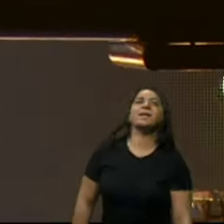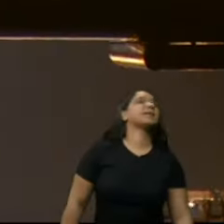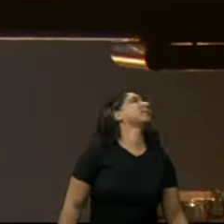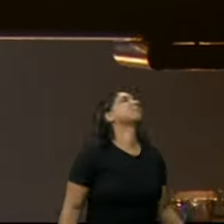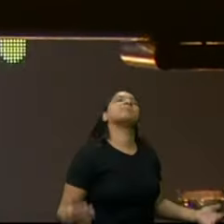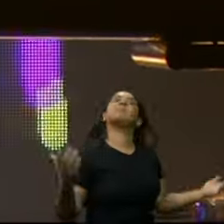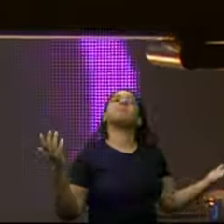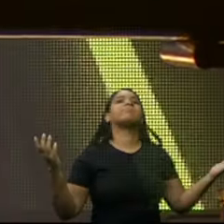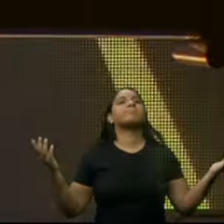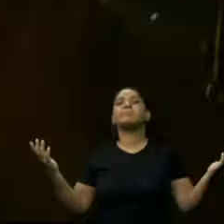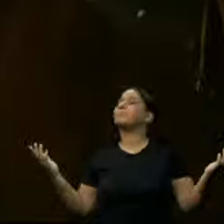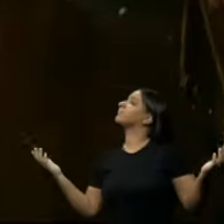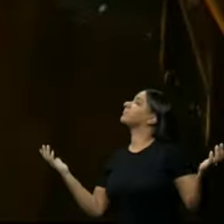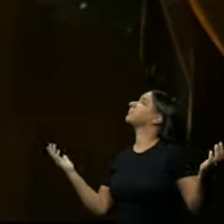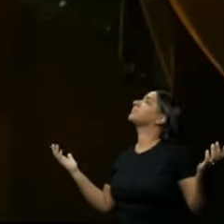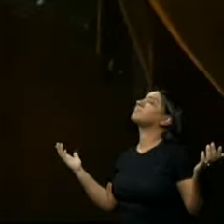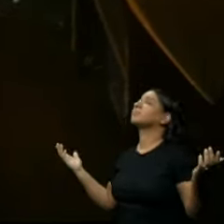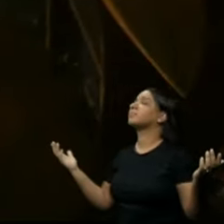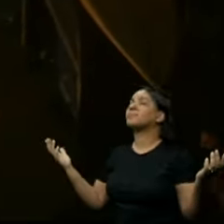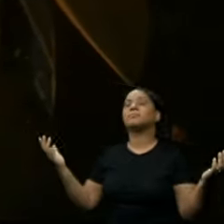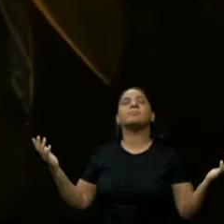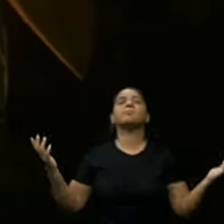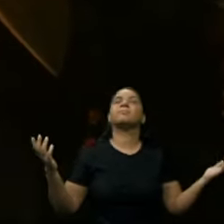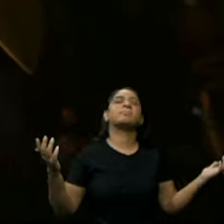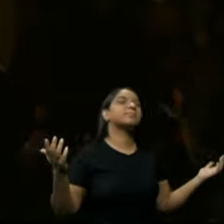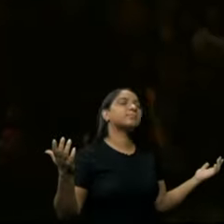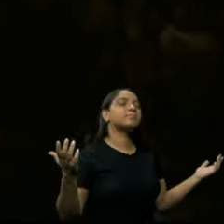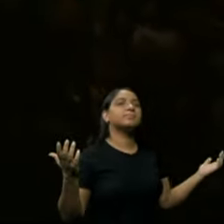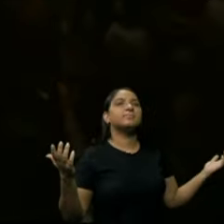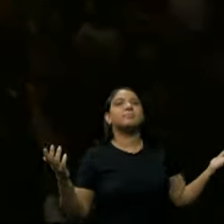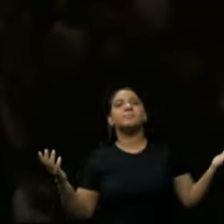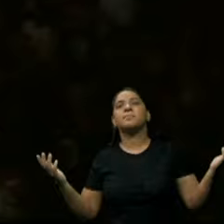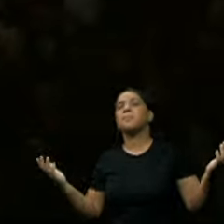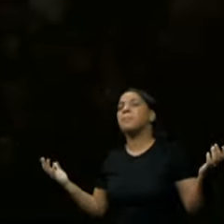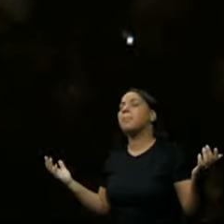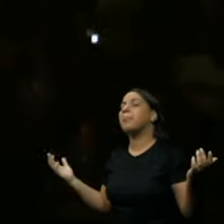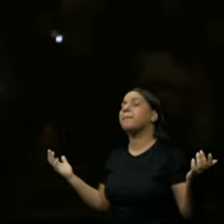E aí E aí